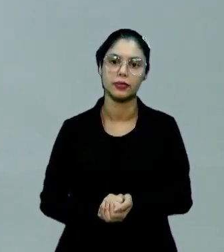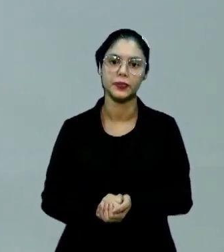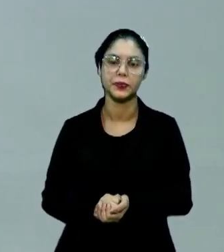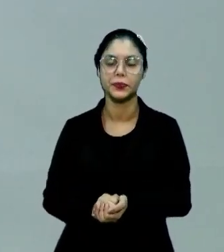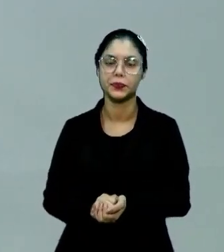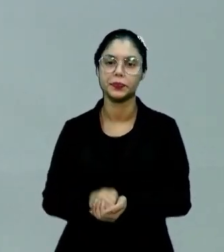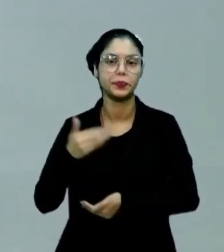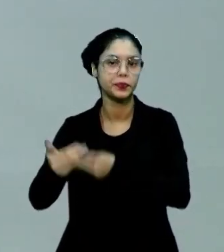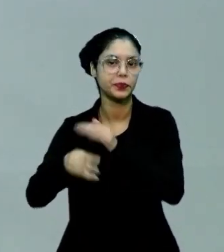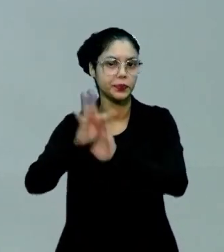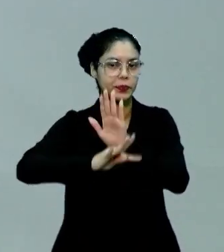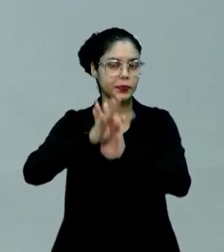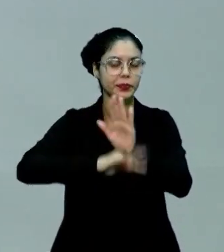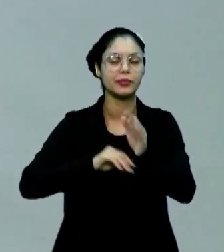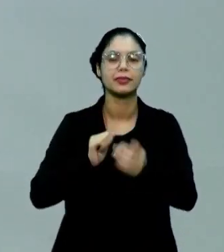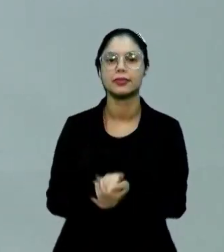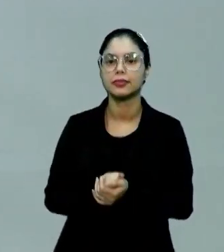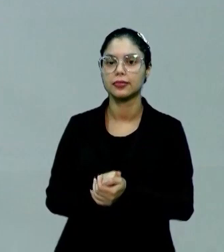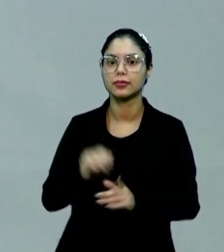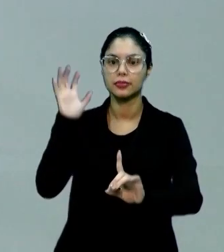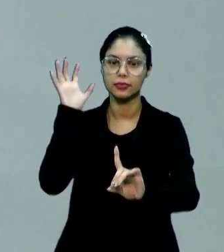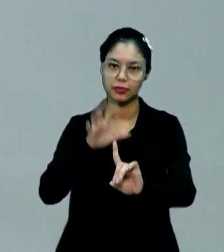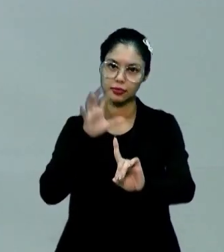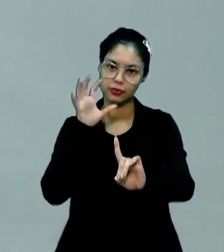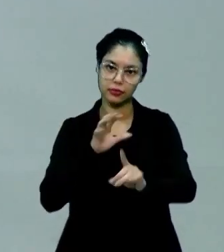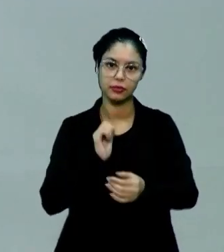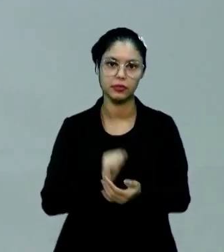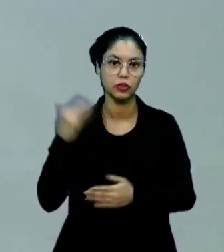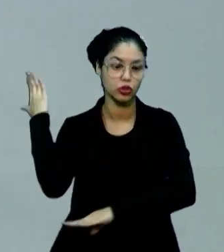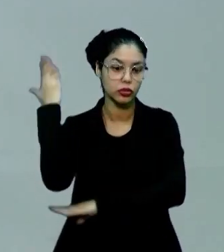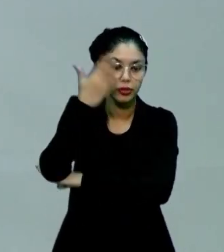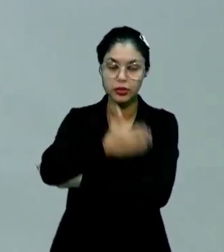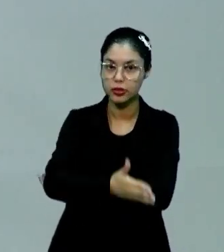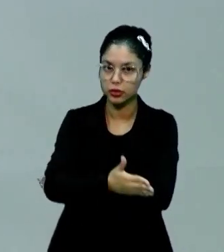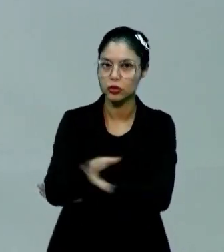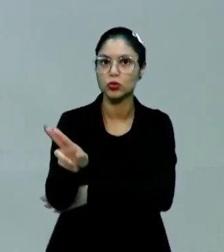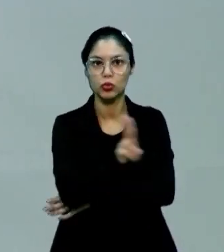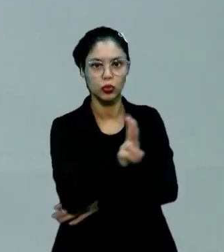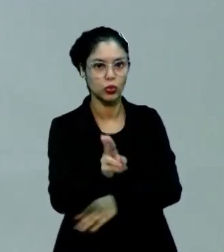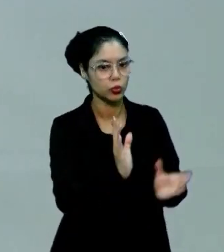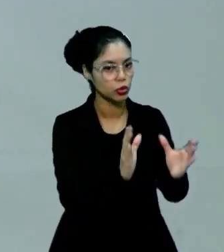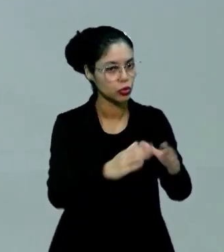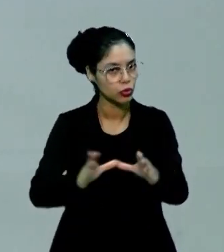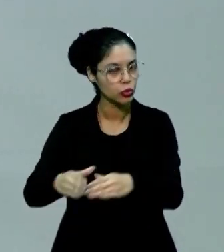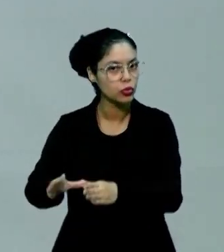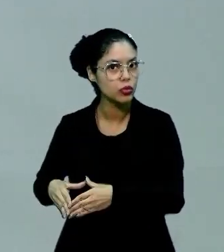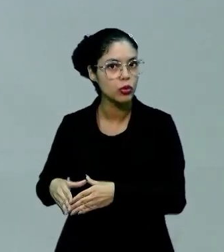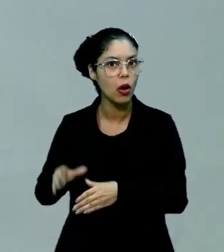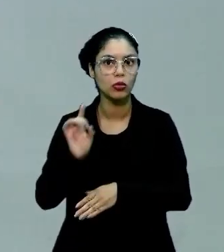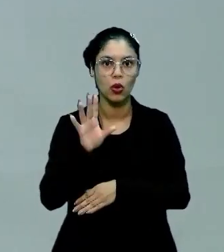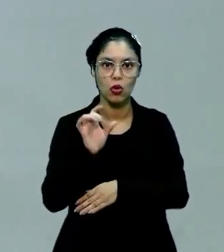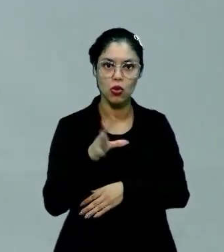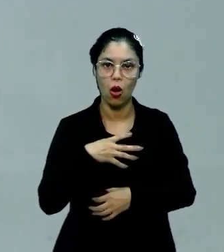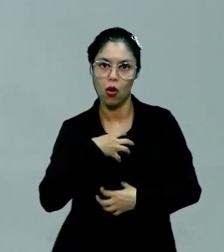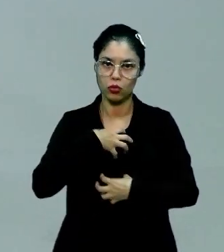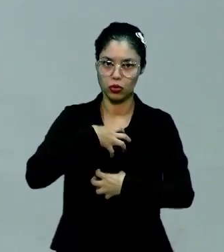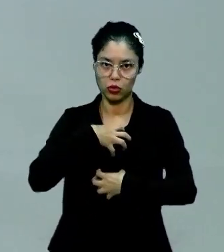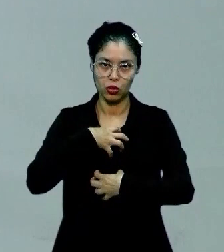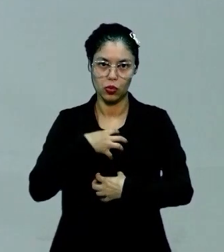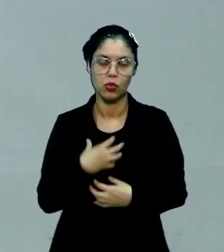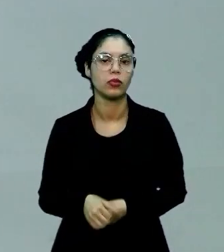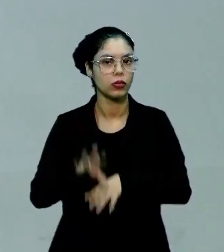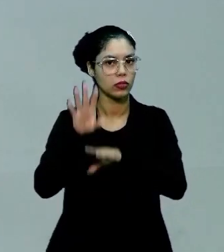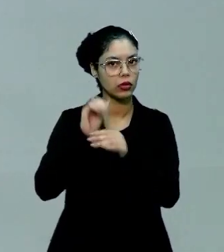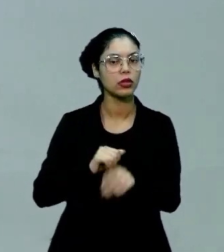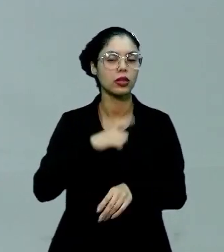ao longo do texto, ele não vai influenciar diretamente no nome das bandas, ok? Apenas o ritmo e o estilo